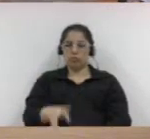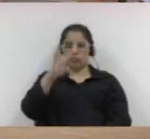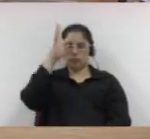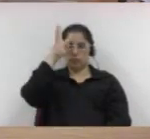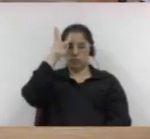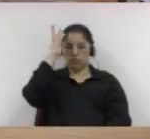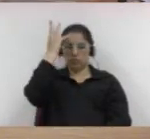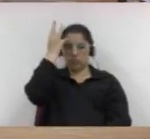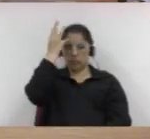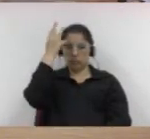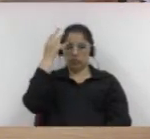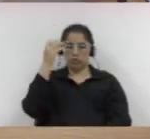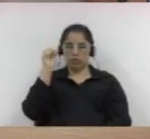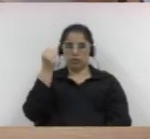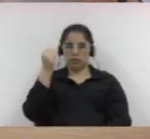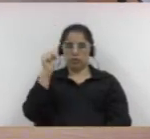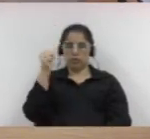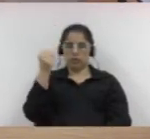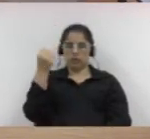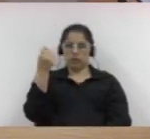Requerimento